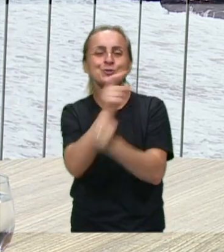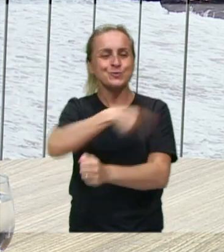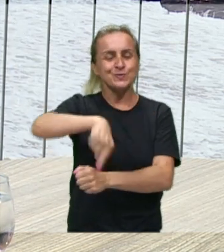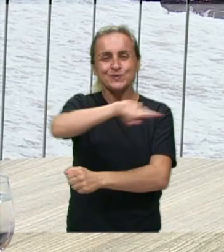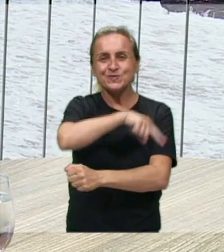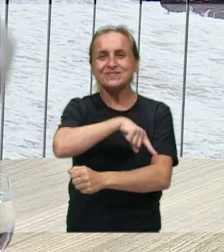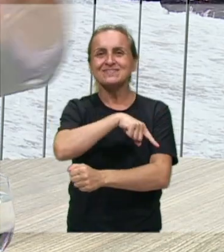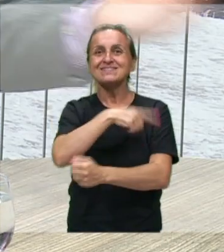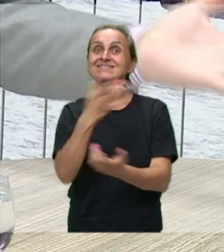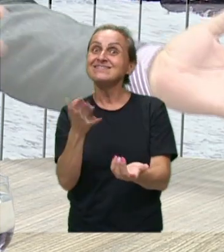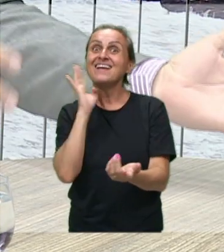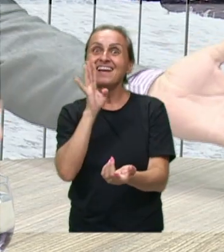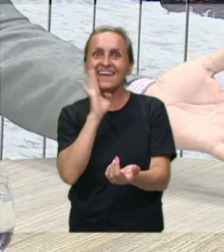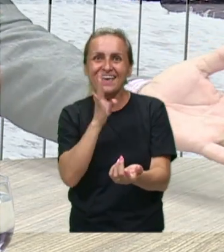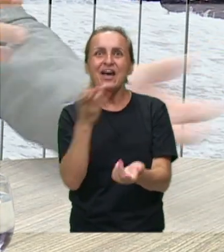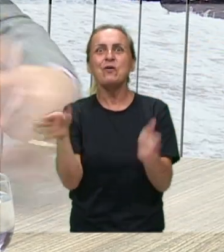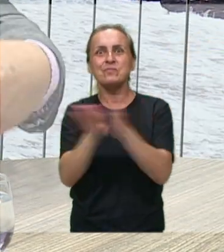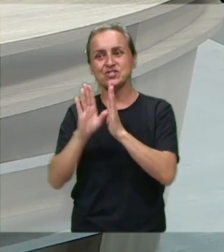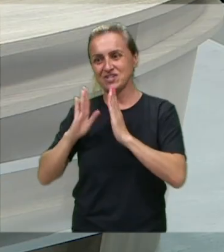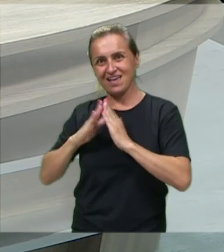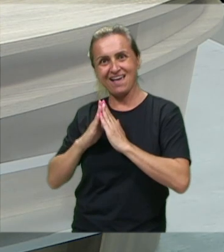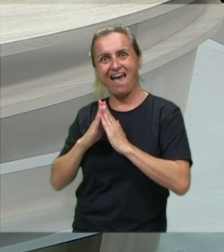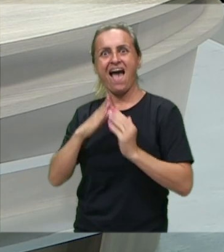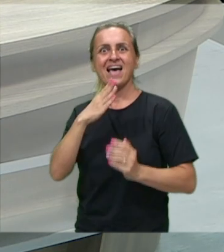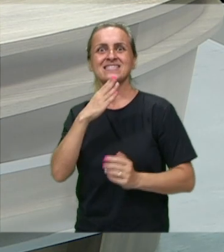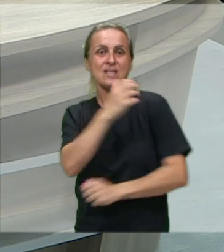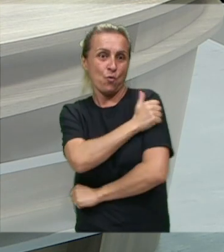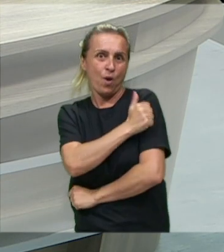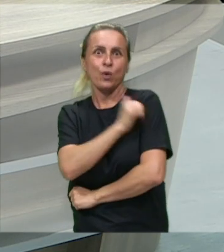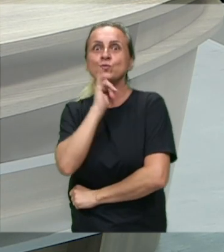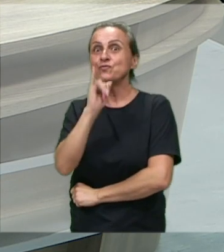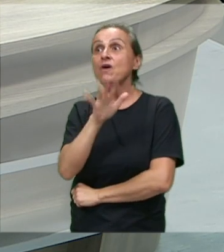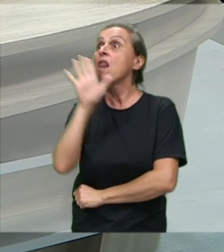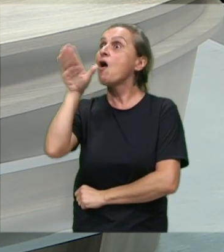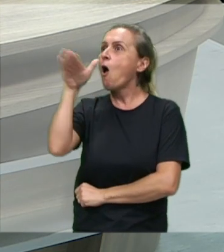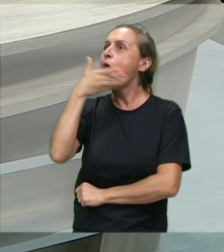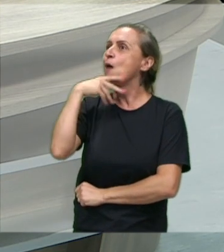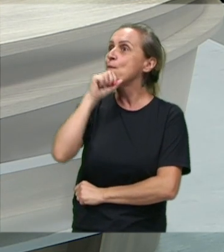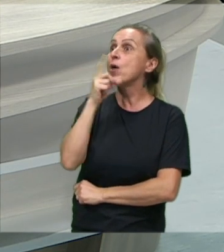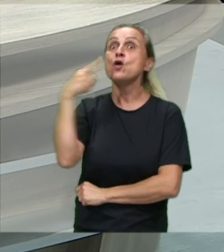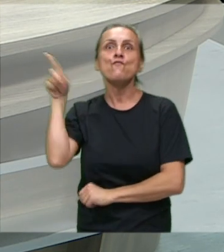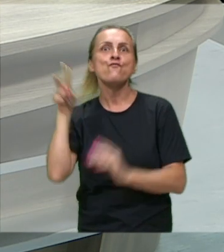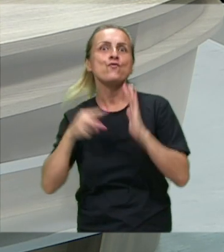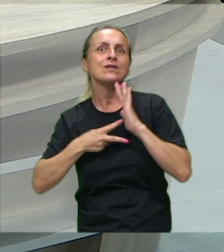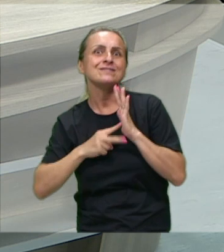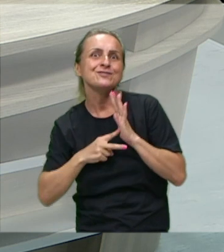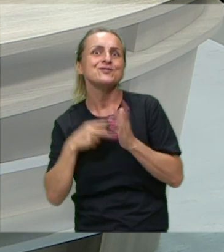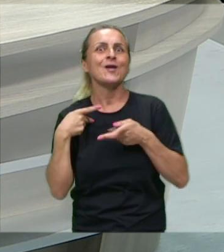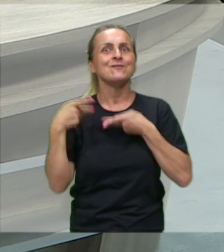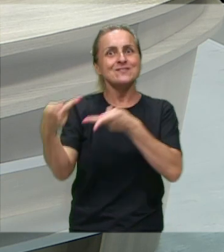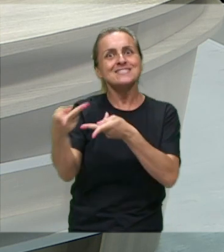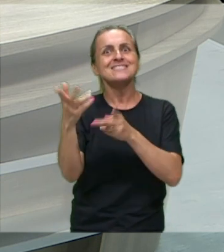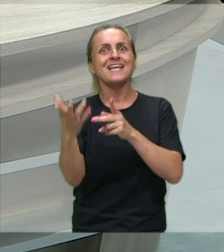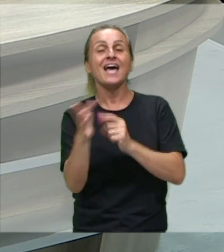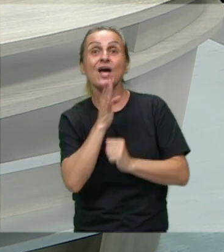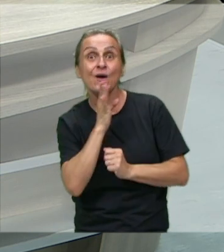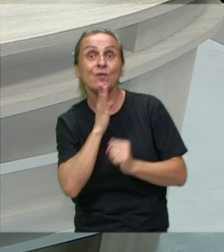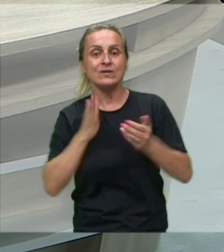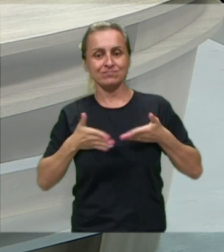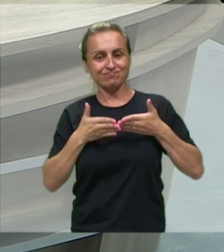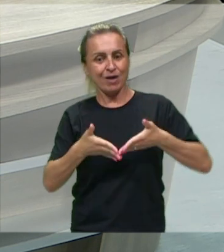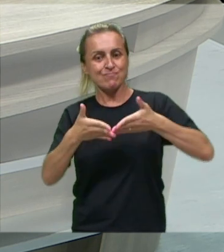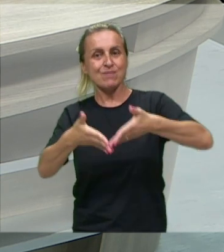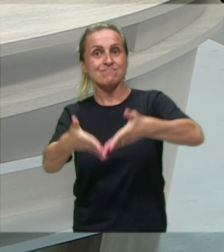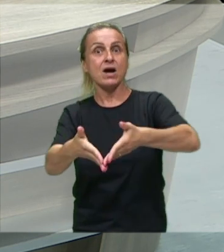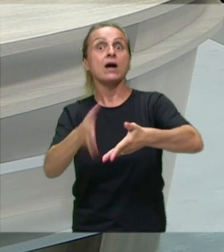digamos assim, papai, eu fui no sindicato e mostraram que o pai trabalha nesse barco. Eu acho que vai ser muito bacana isso aí, que é o conhecimento da nossa área